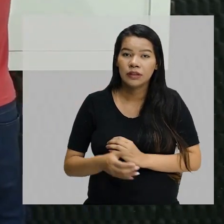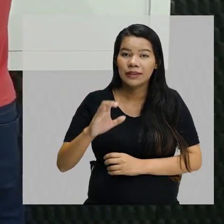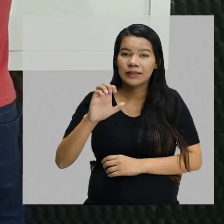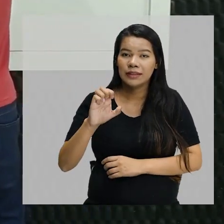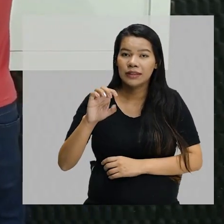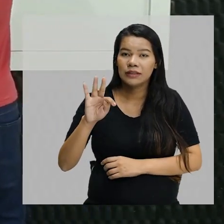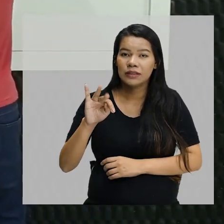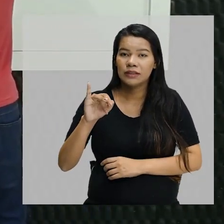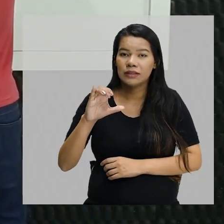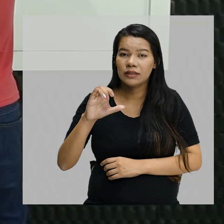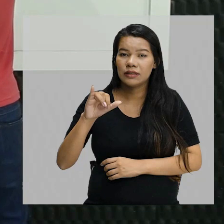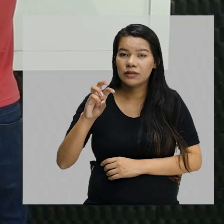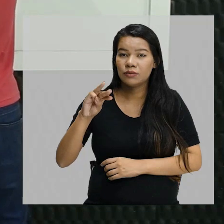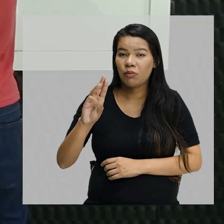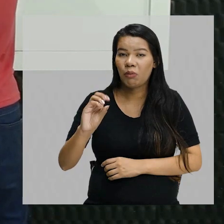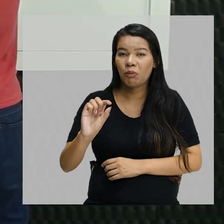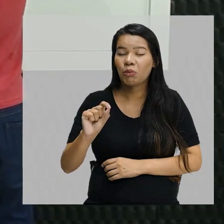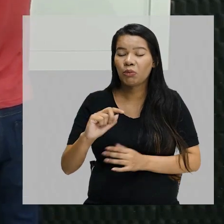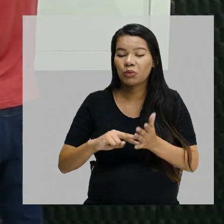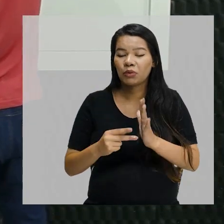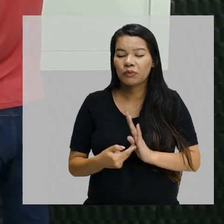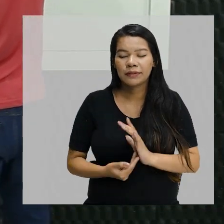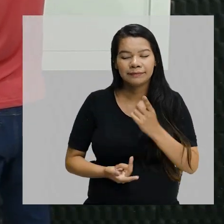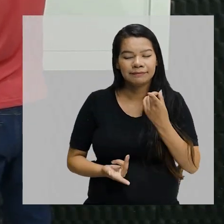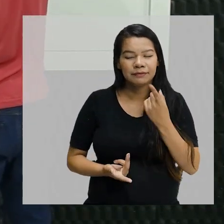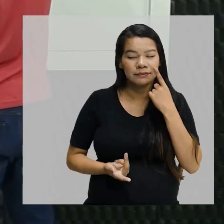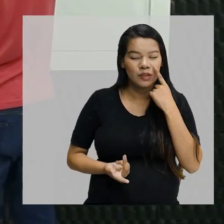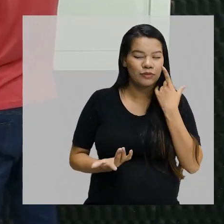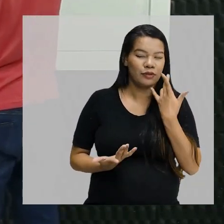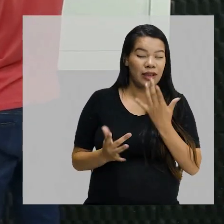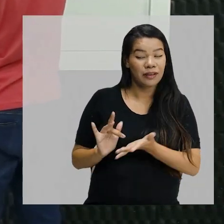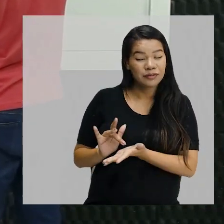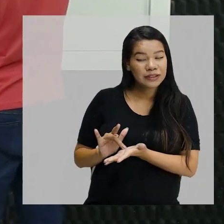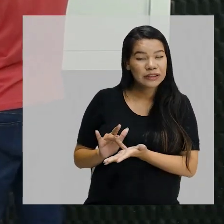da Verdade ou não aceitar